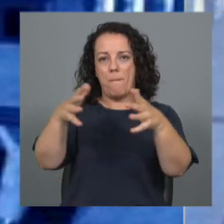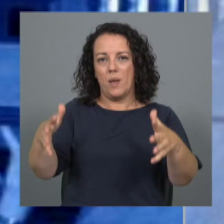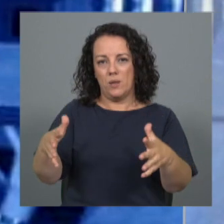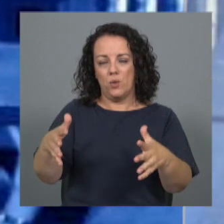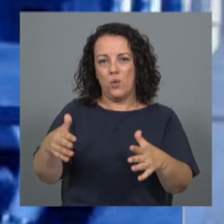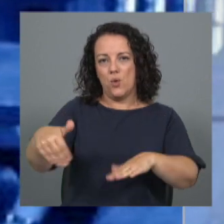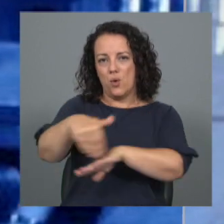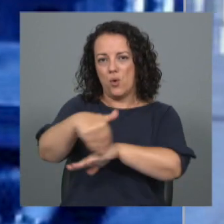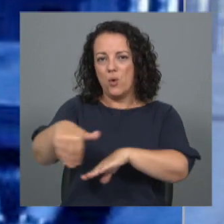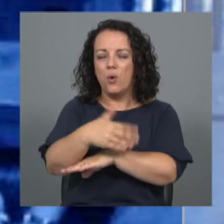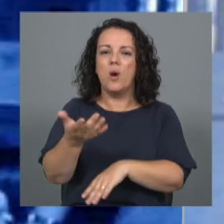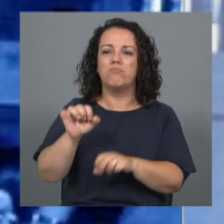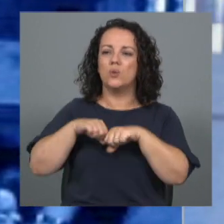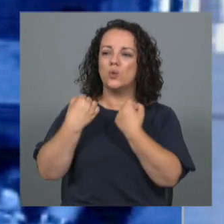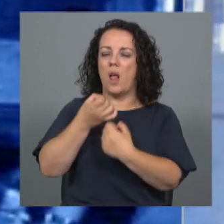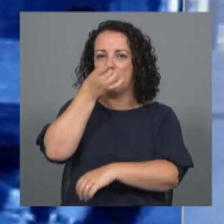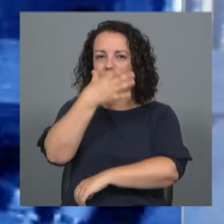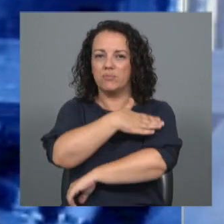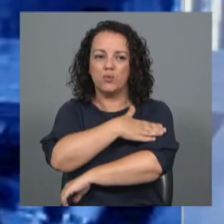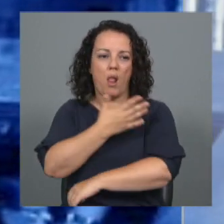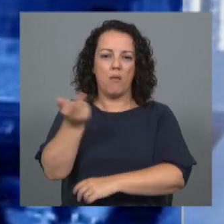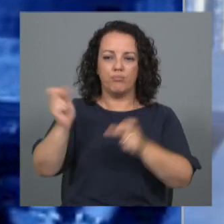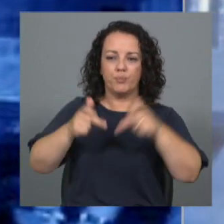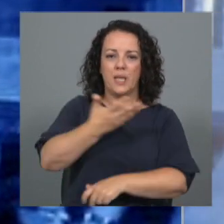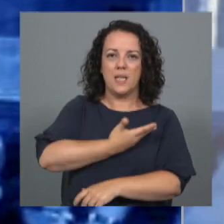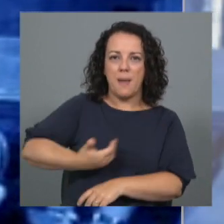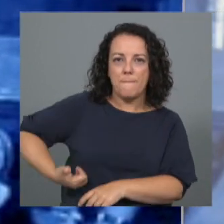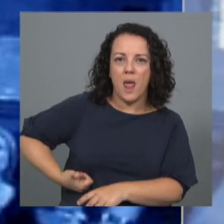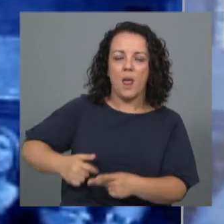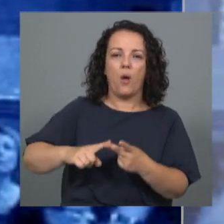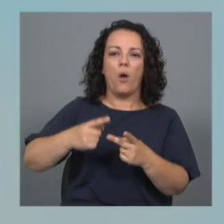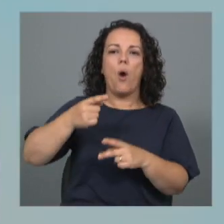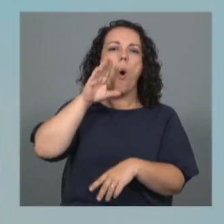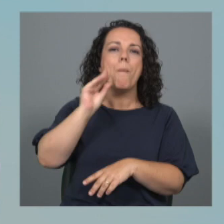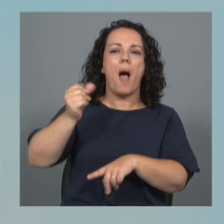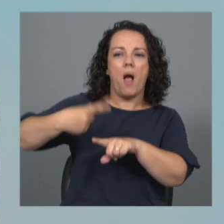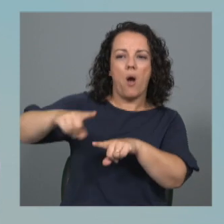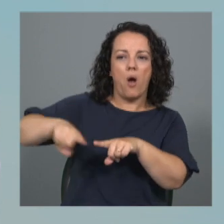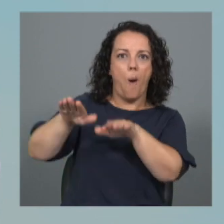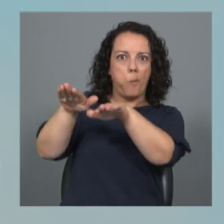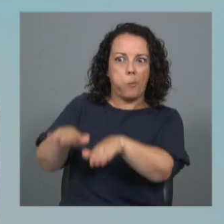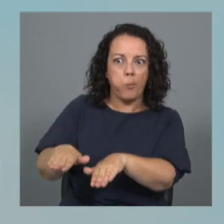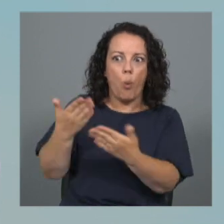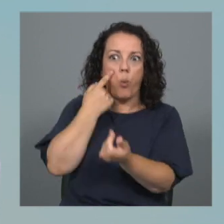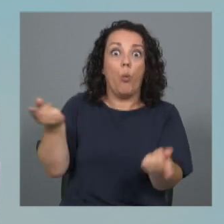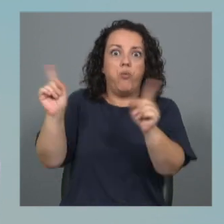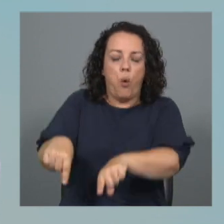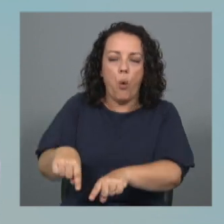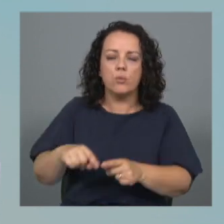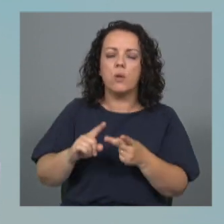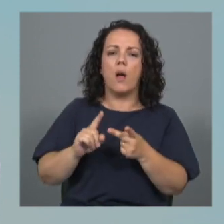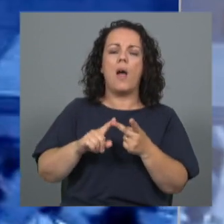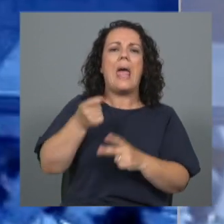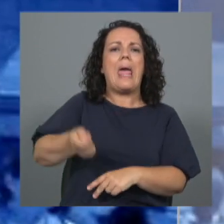sem-abrigo, de vulnerabilidade social, a questão do desemprego, a questão do final das moratórias, do pagamento de rendas, e isso